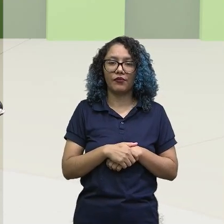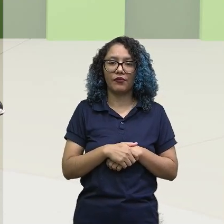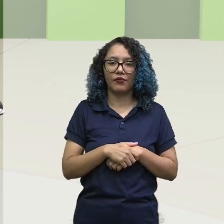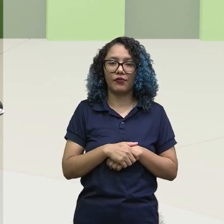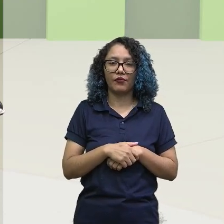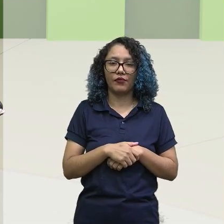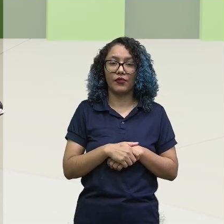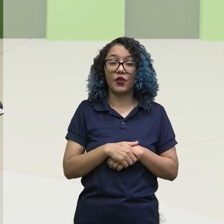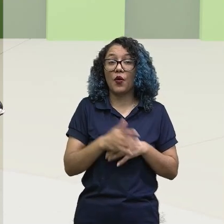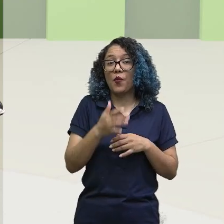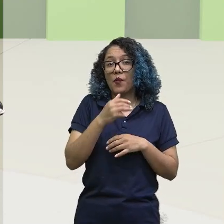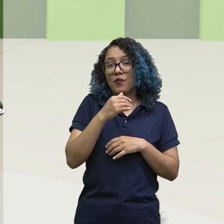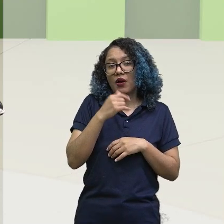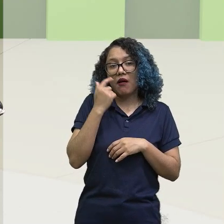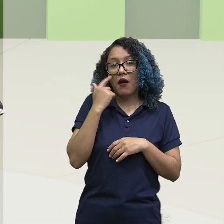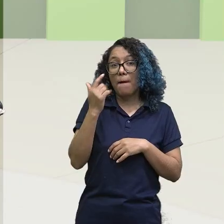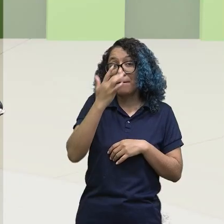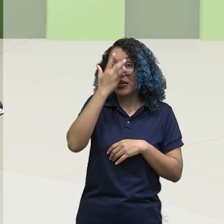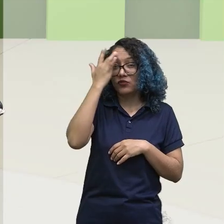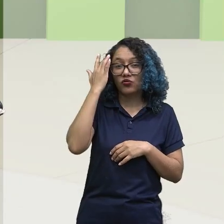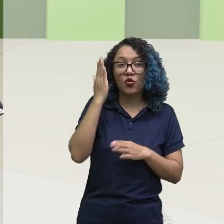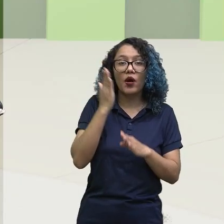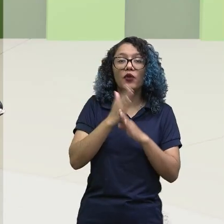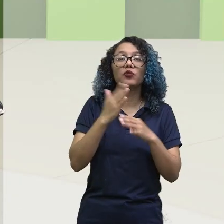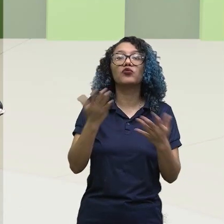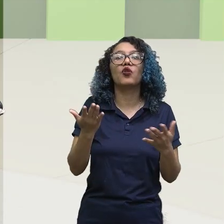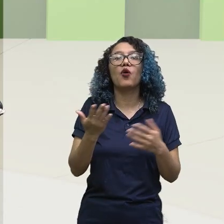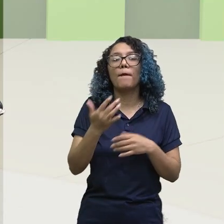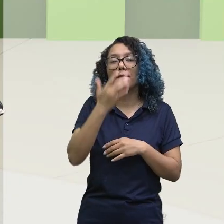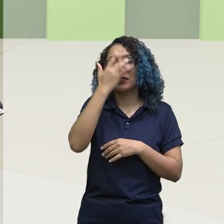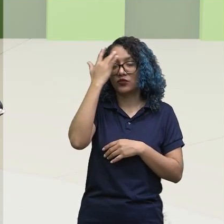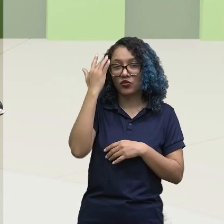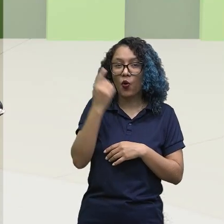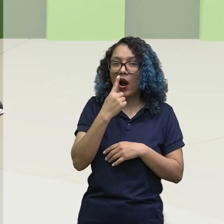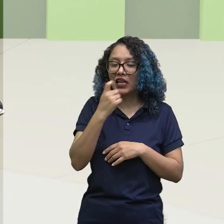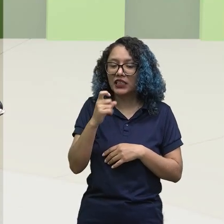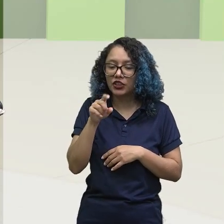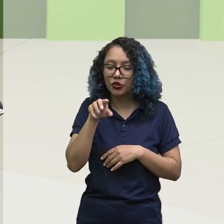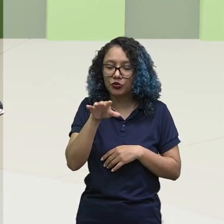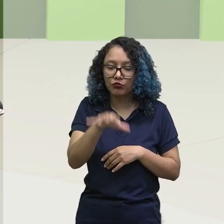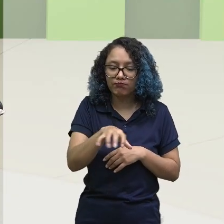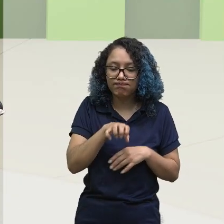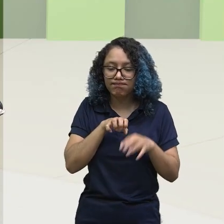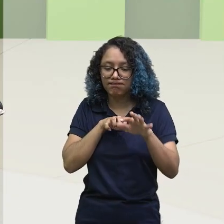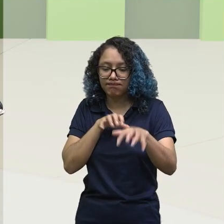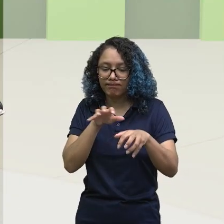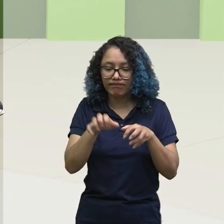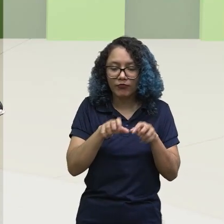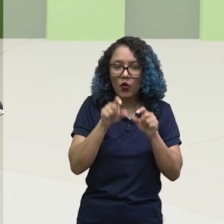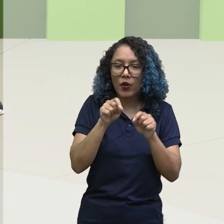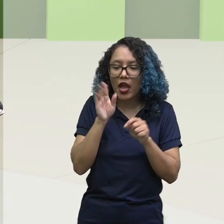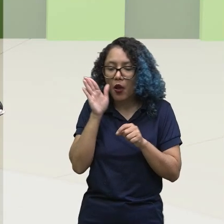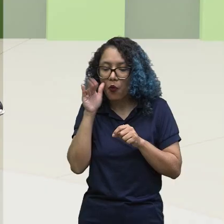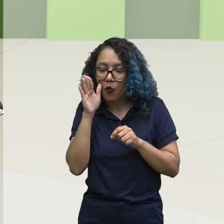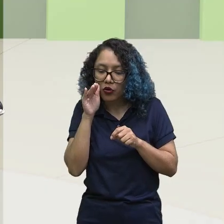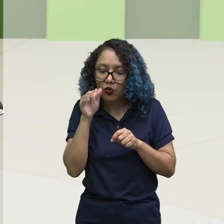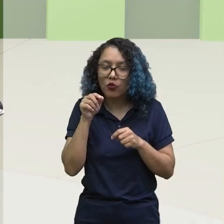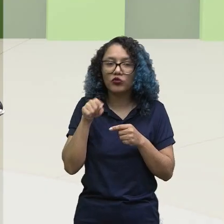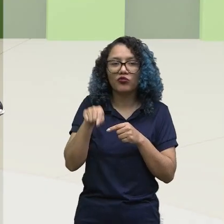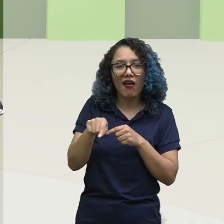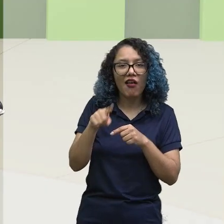são catadores de lixo que encontraram e acabaram abrindo porque era curioso, era um equipamento médico,